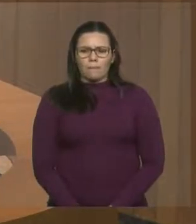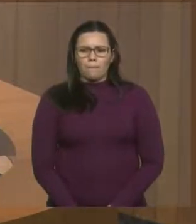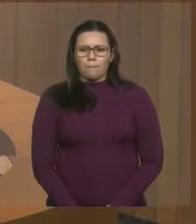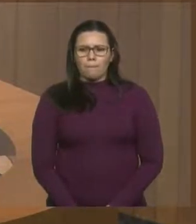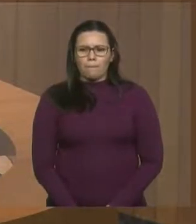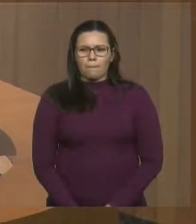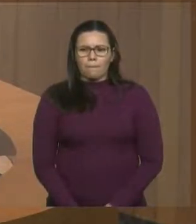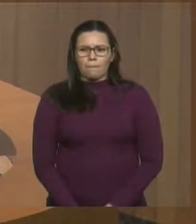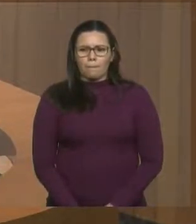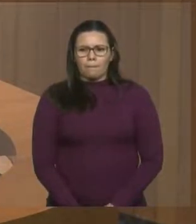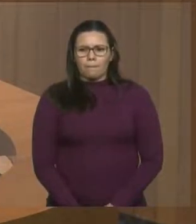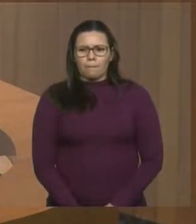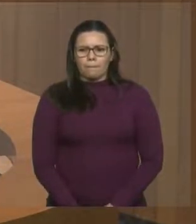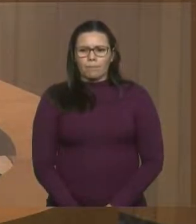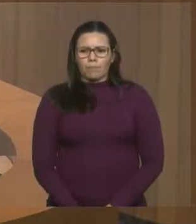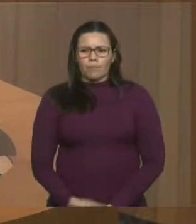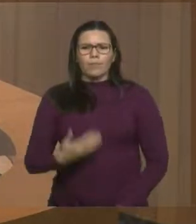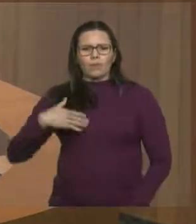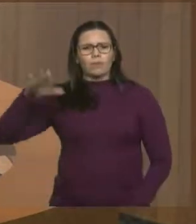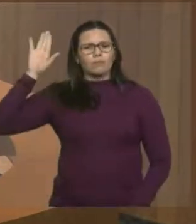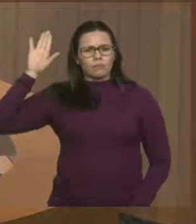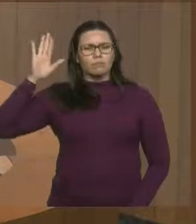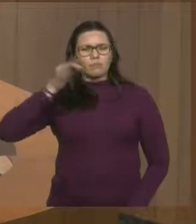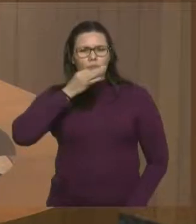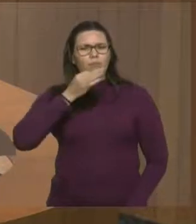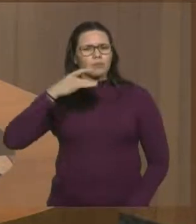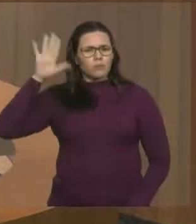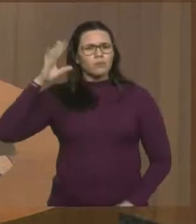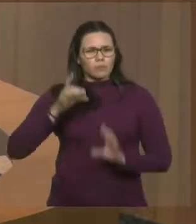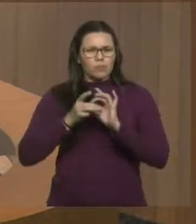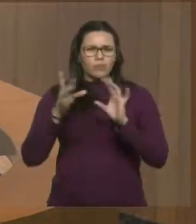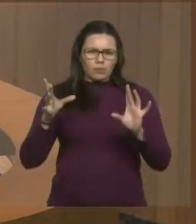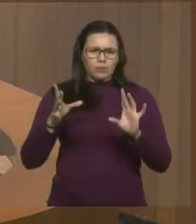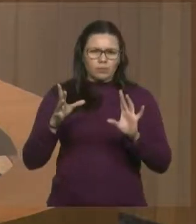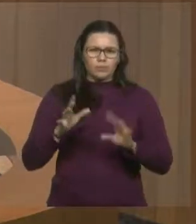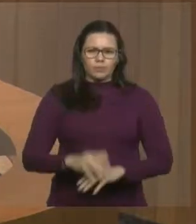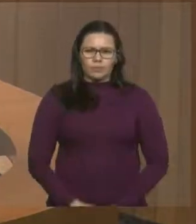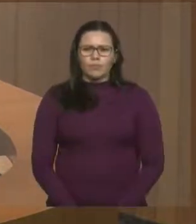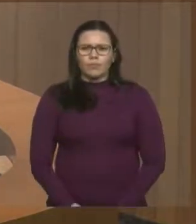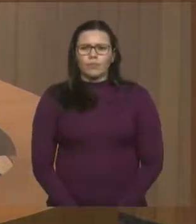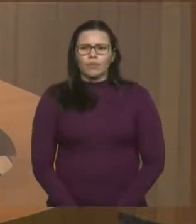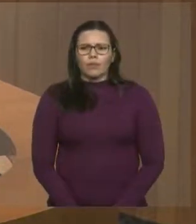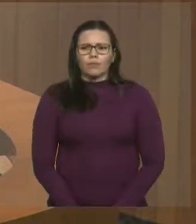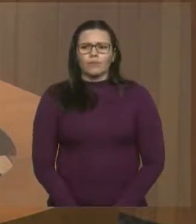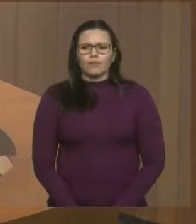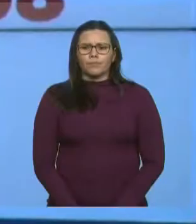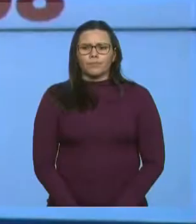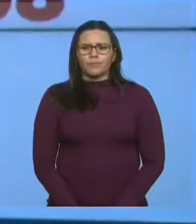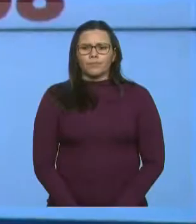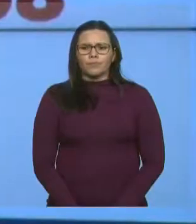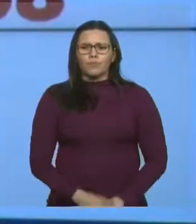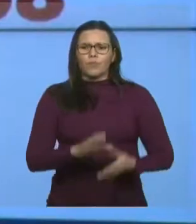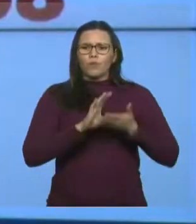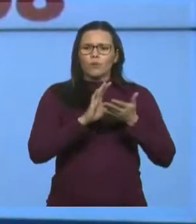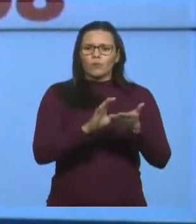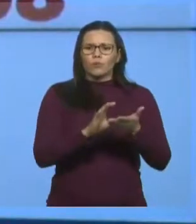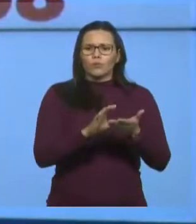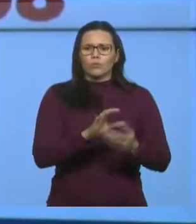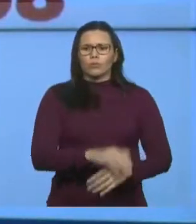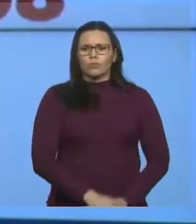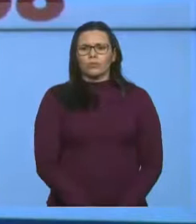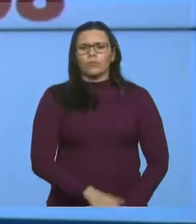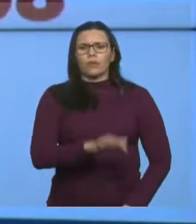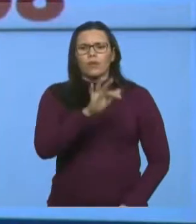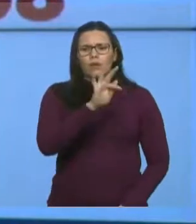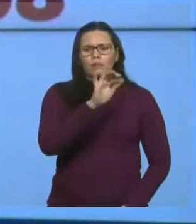a dificuldade. Quando for oportuno, conceda uma parte, por gentileza. Então, o fundo, até hoje, só conseguiu repassar